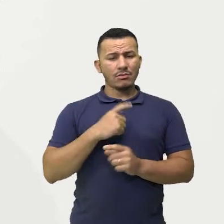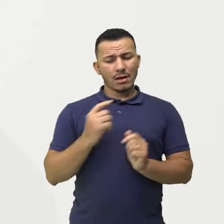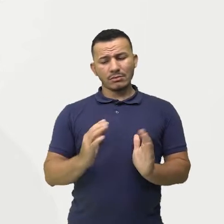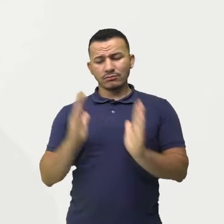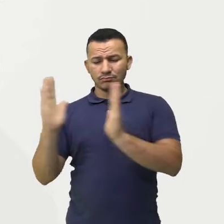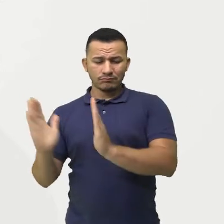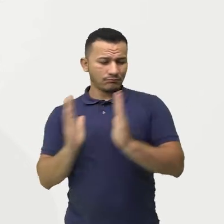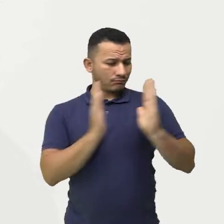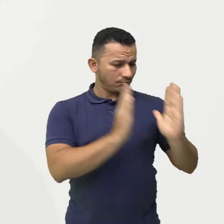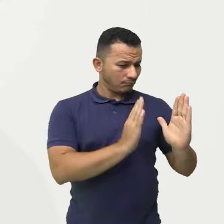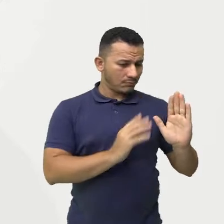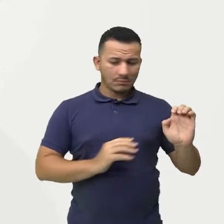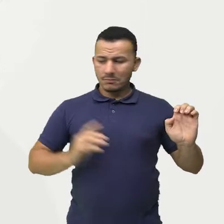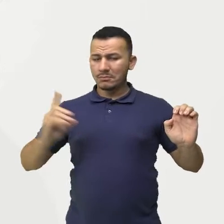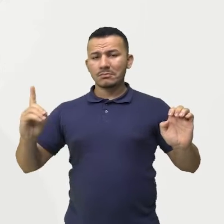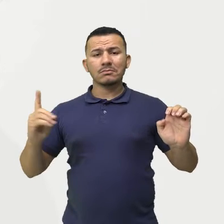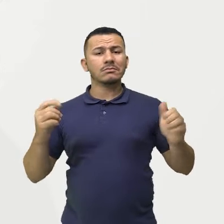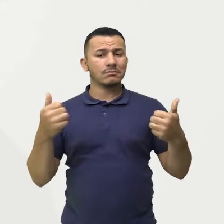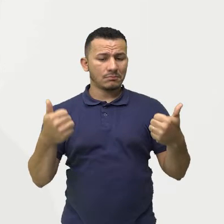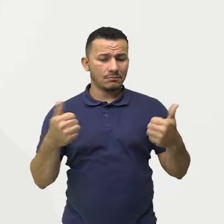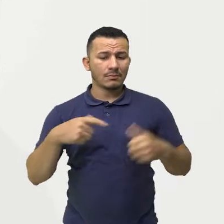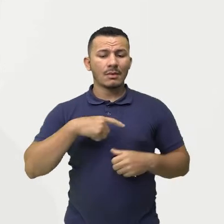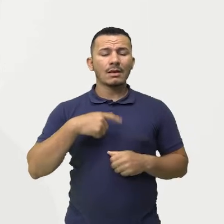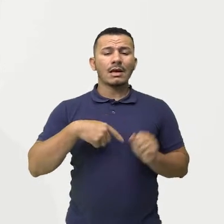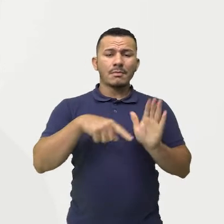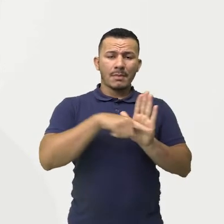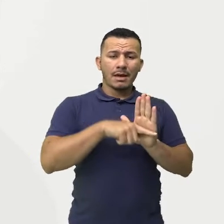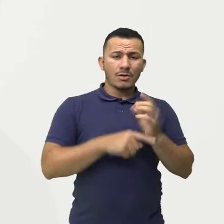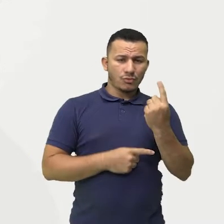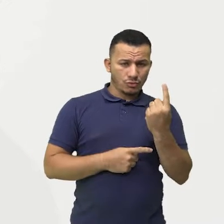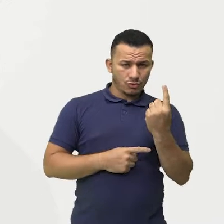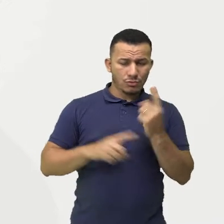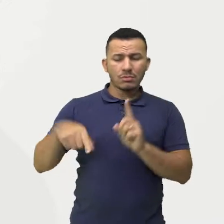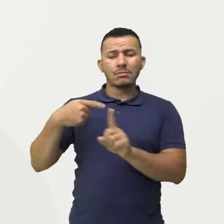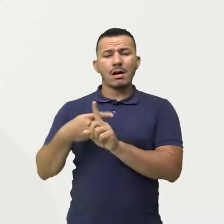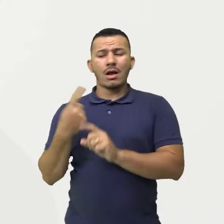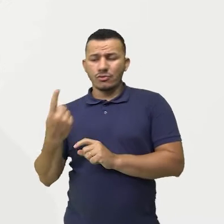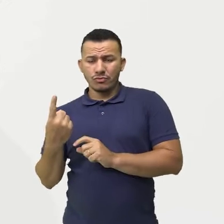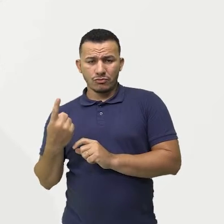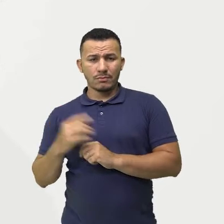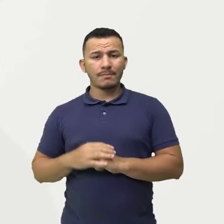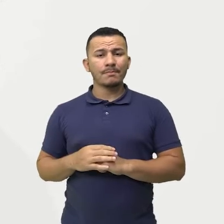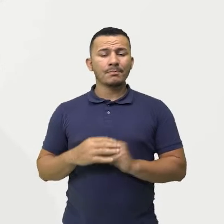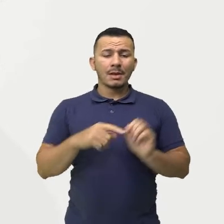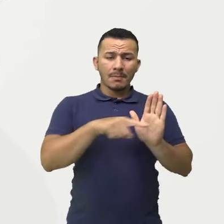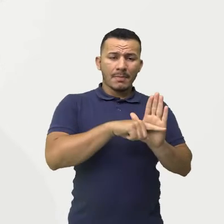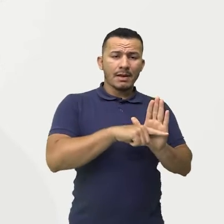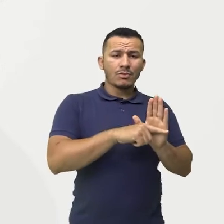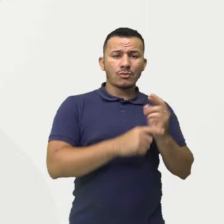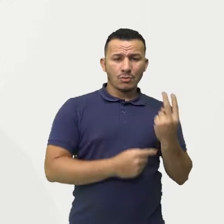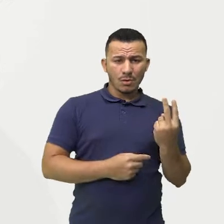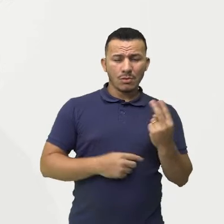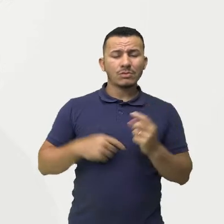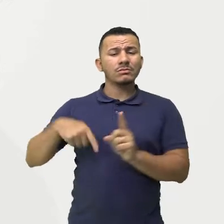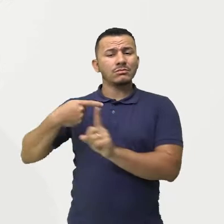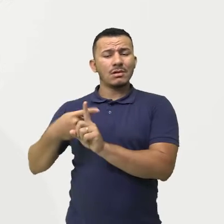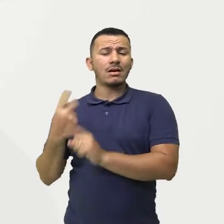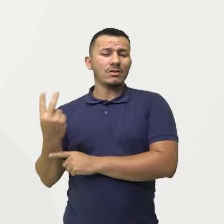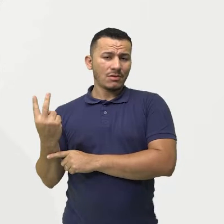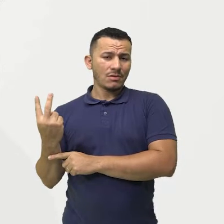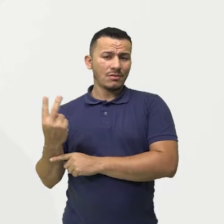ó, olha só. Menos 1. Eu vou ter menos 2, mais 2. Eu vou